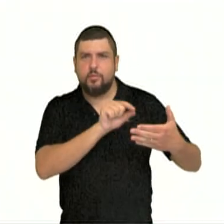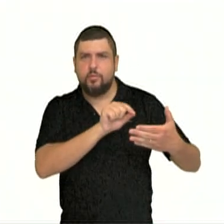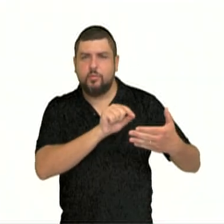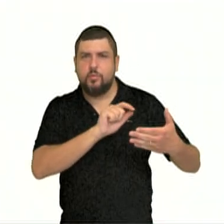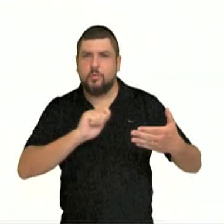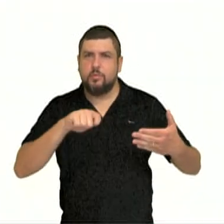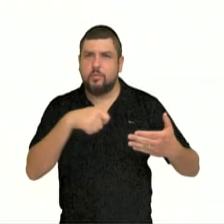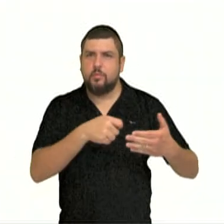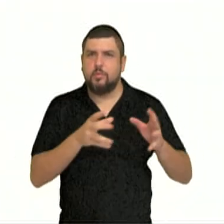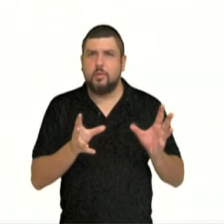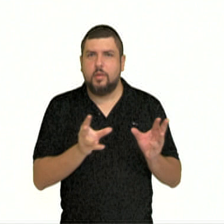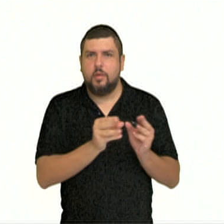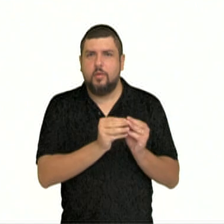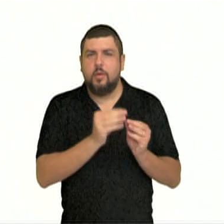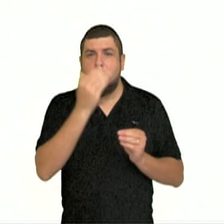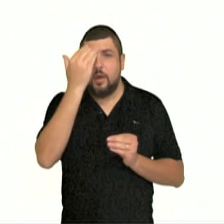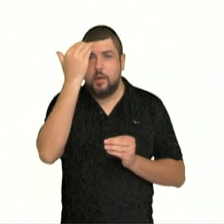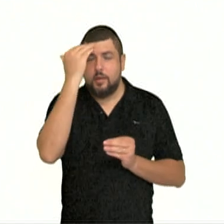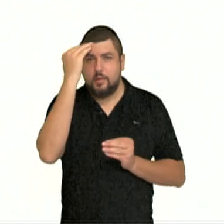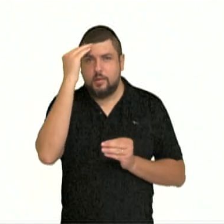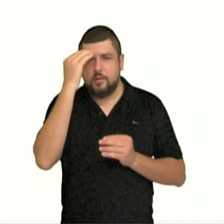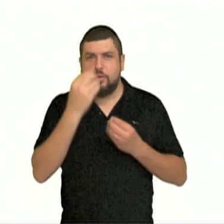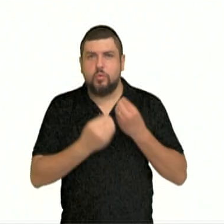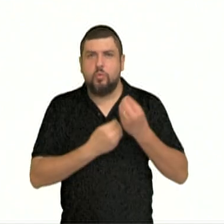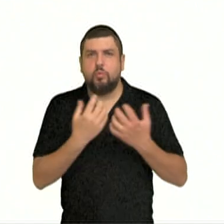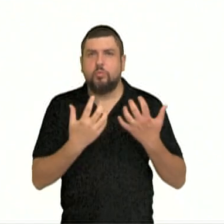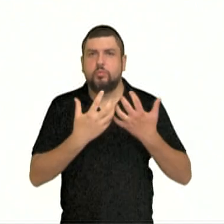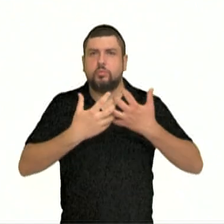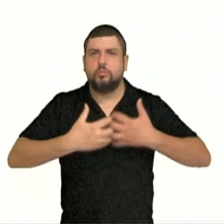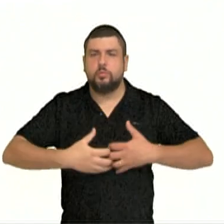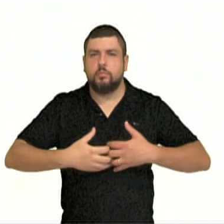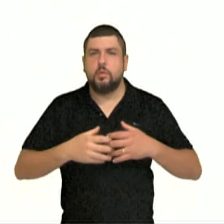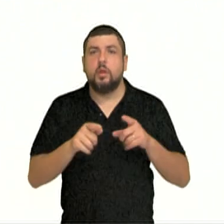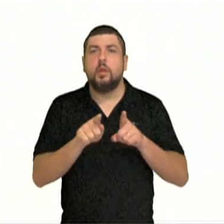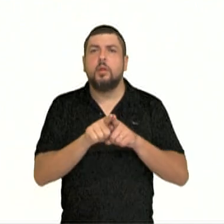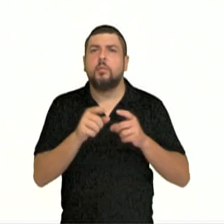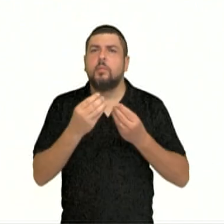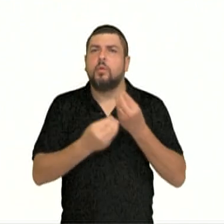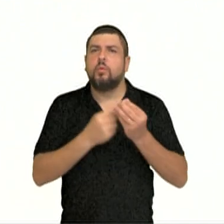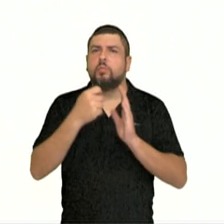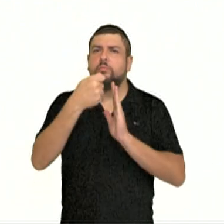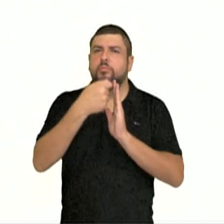função. Reconhecer os elementos de produção de uma resenha.